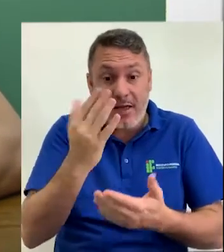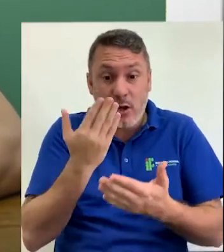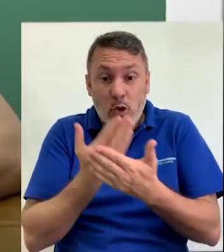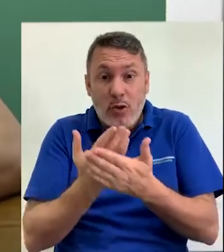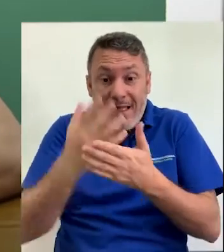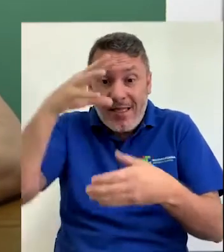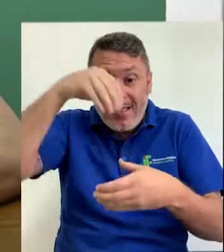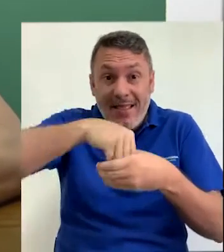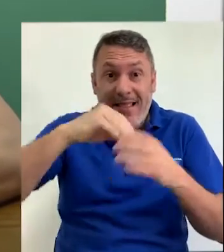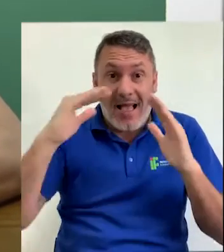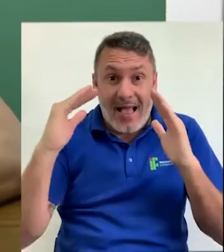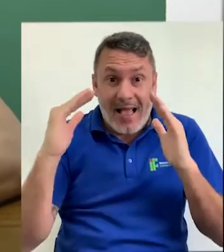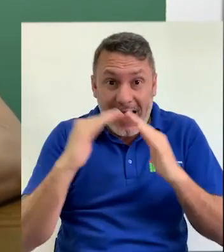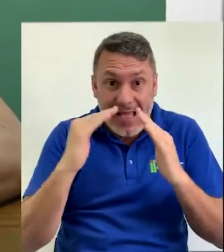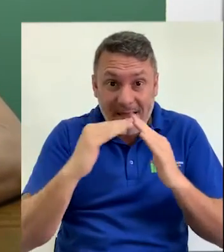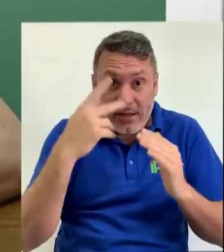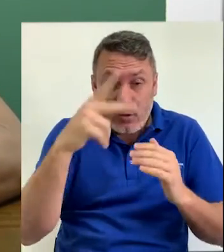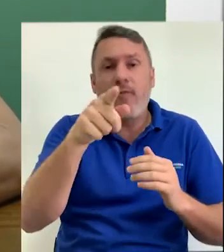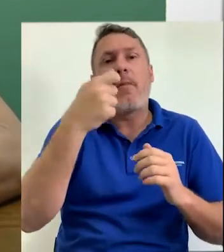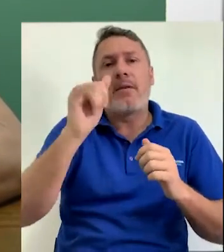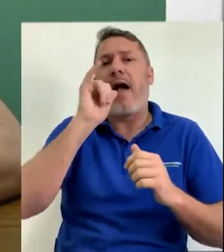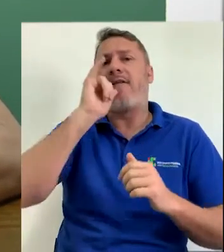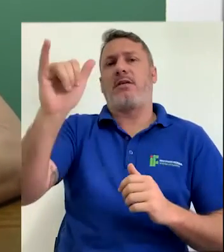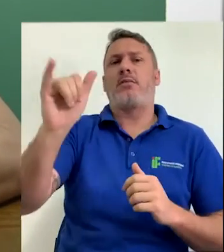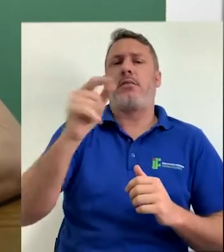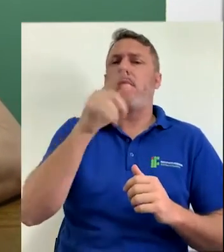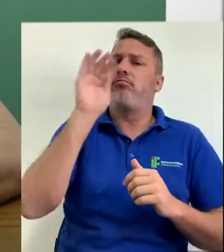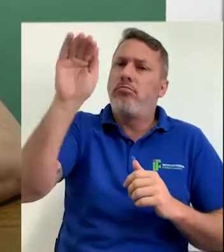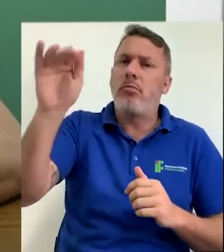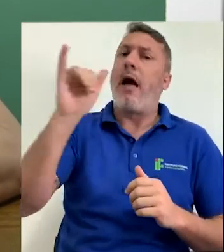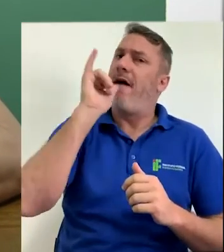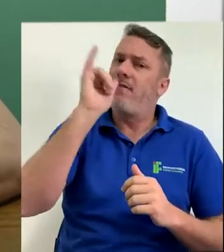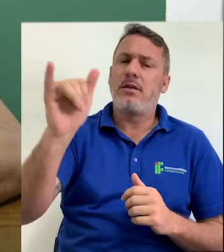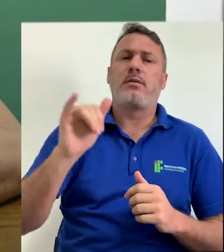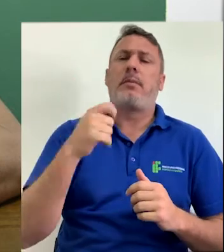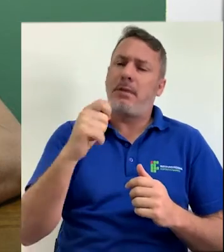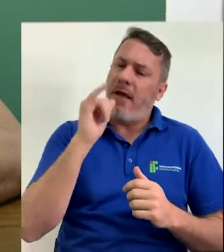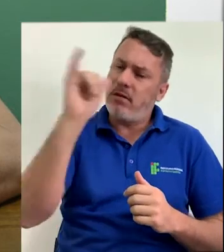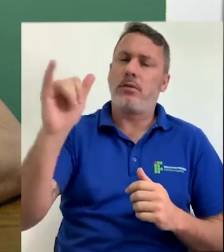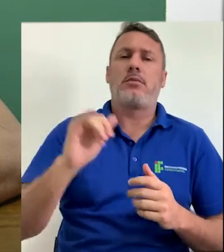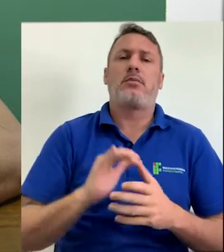dentro de casa, avisa. Fala.